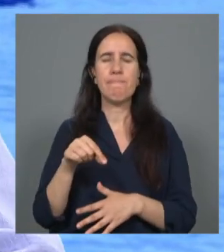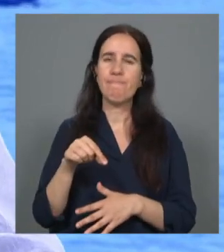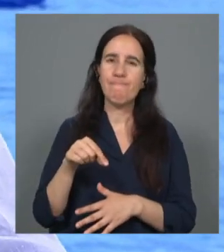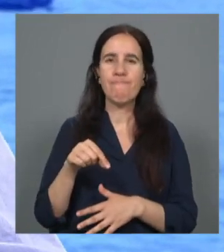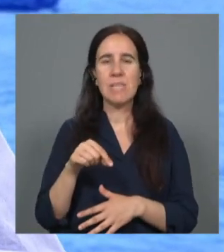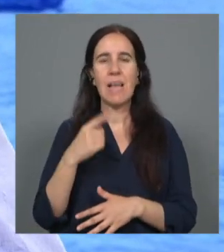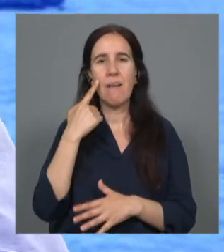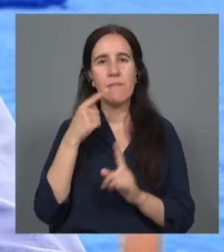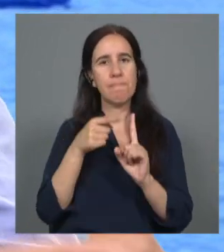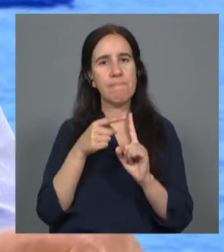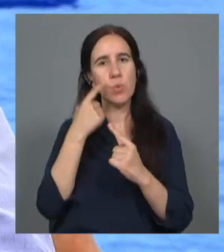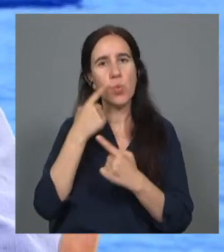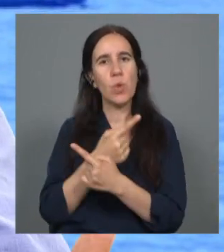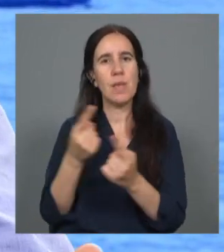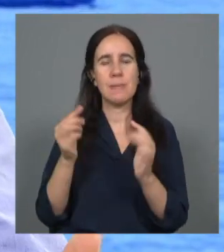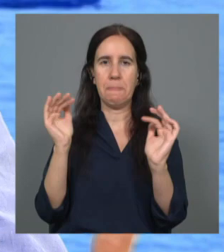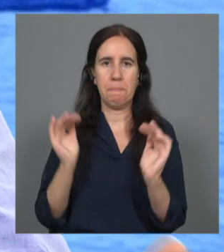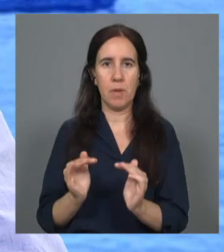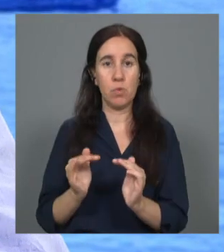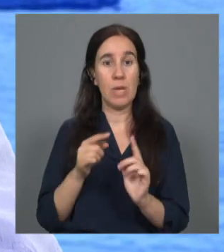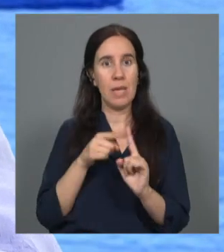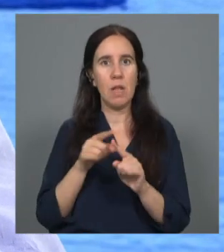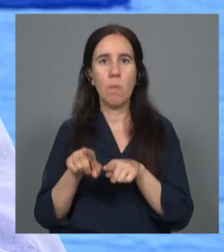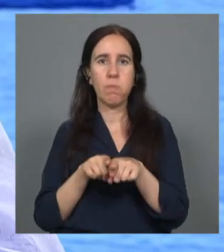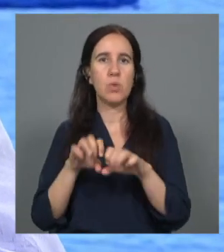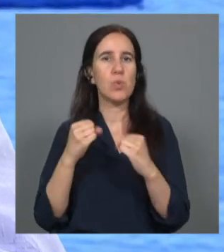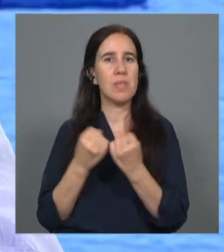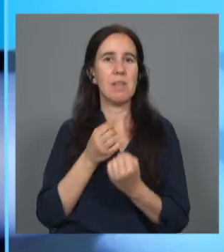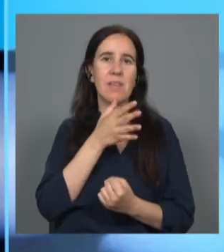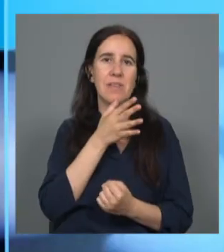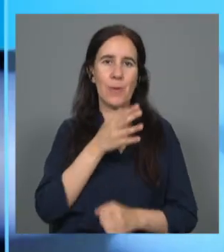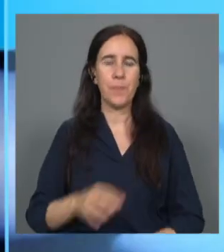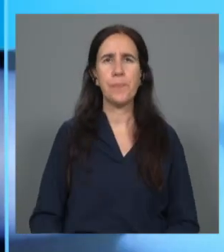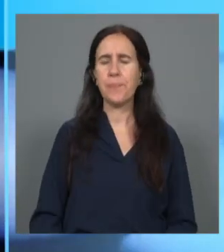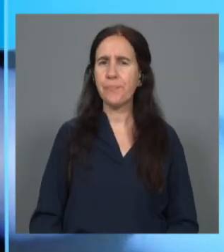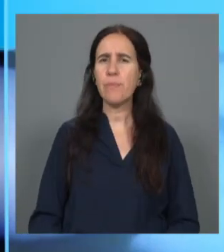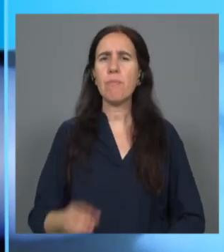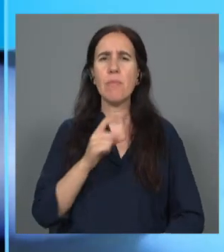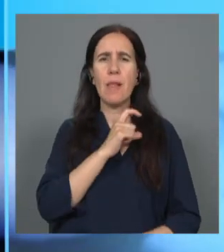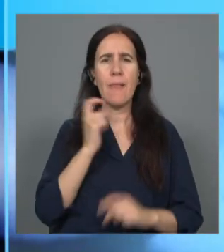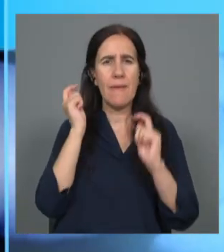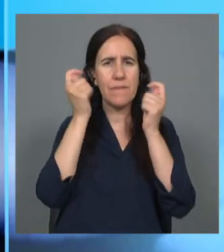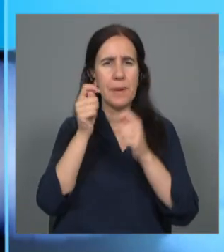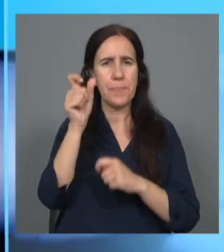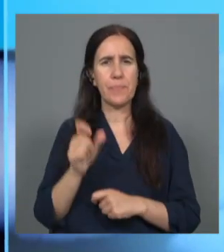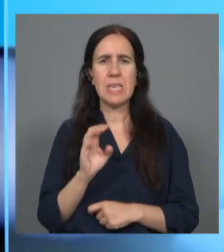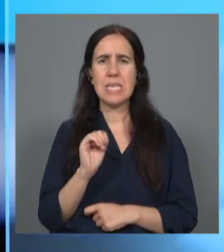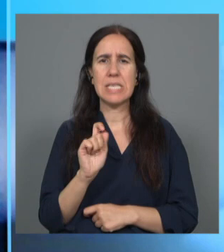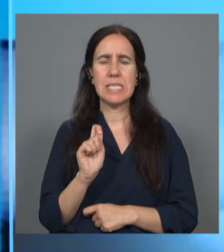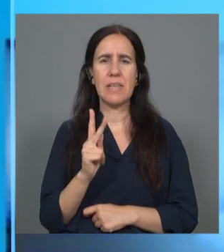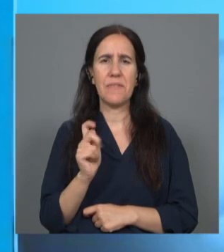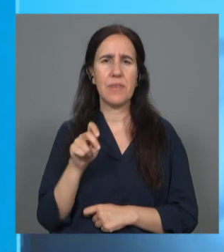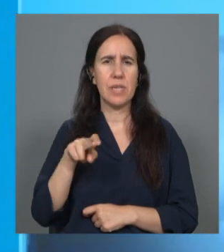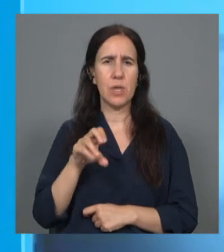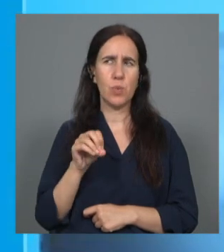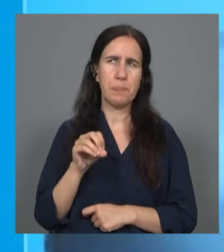menos conhecida da sua intervenção política e social. Frei Severino, fica, digamos, acha que é